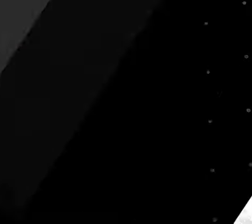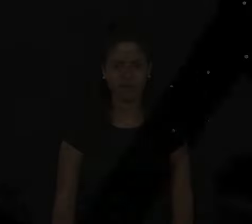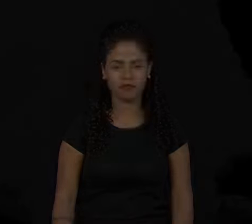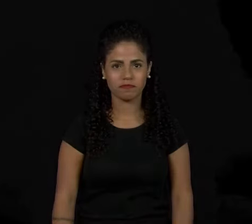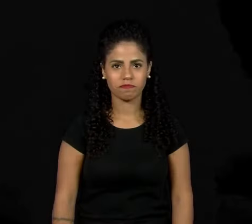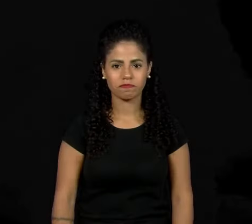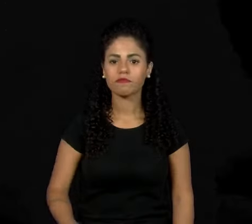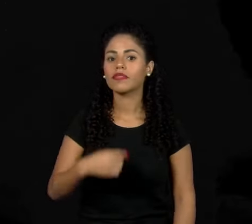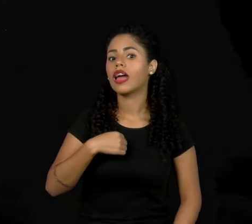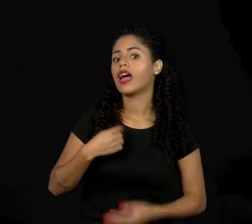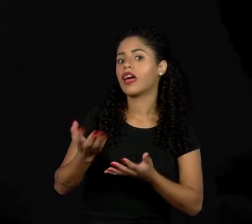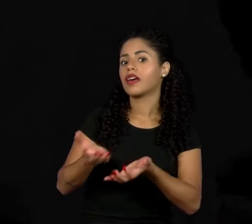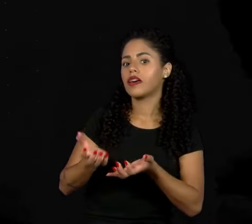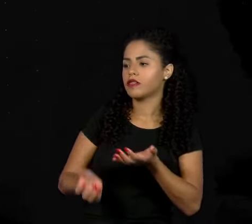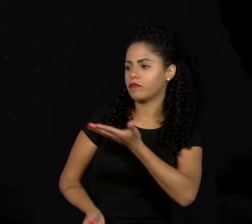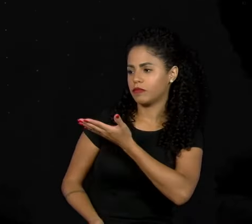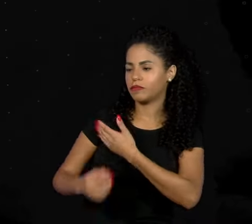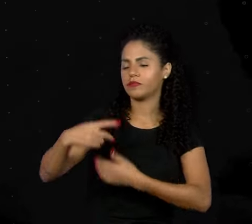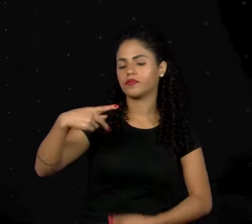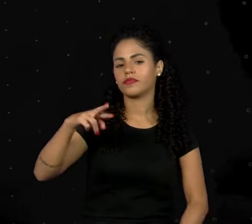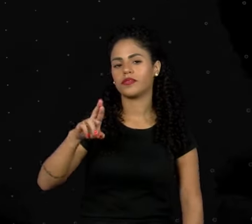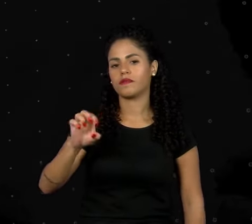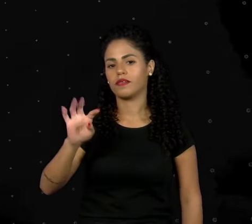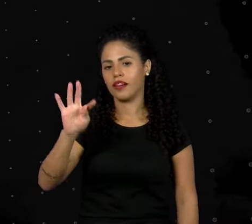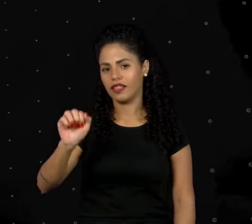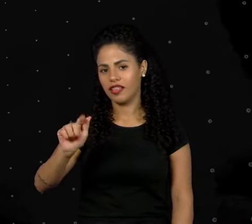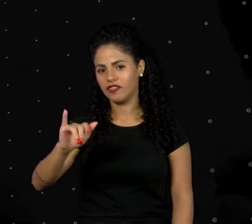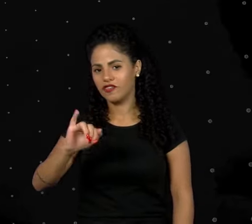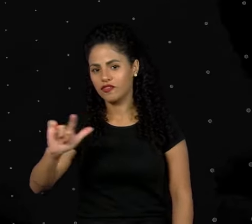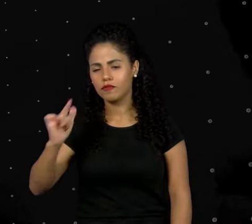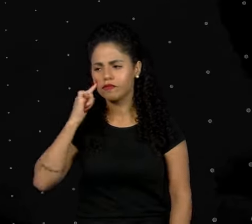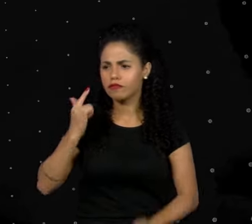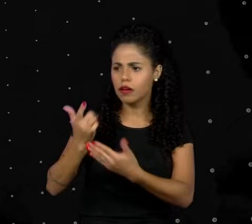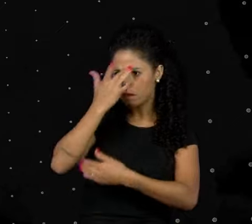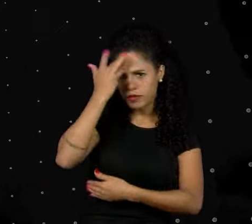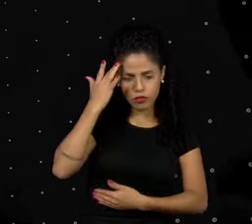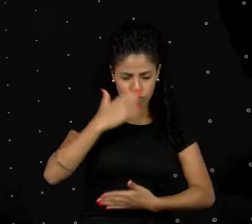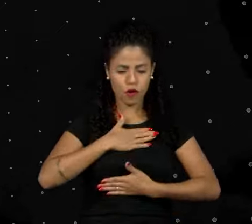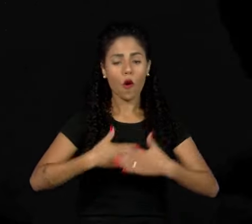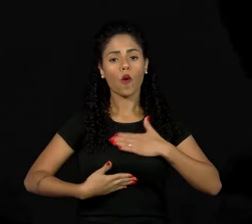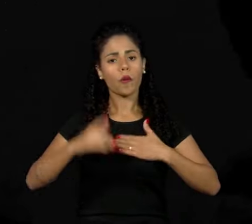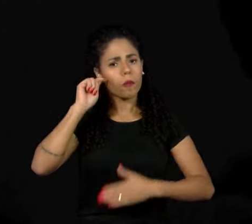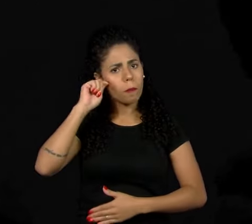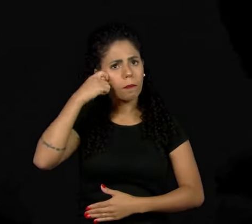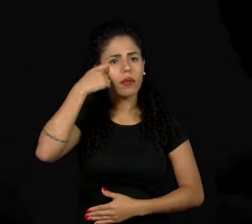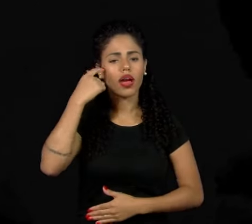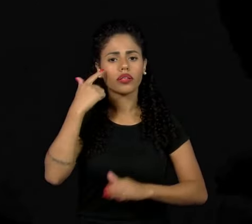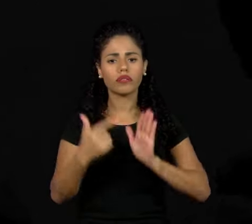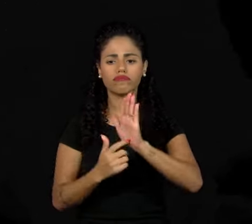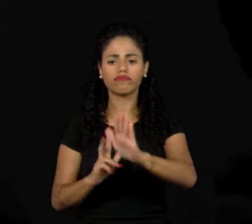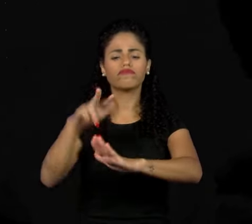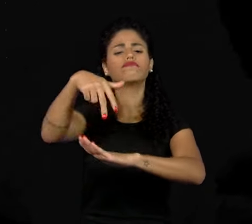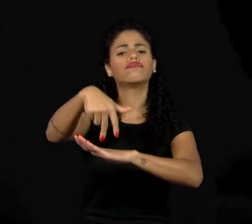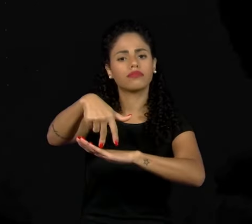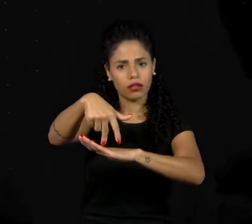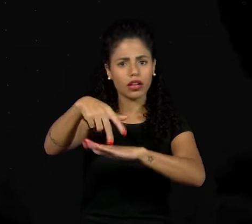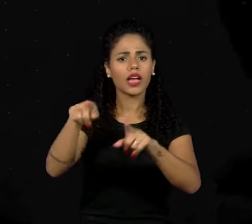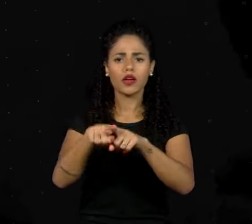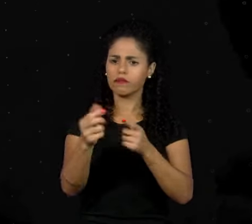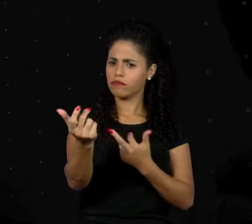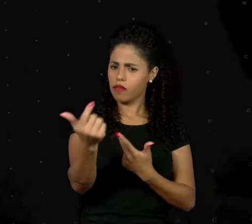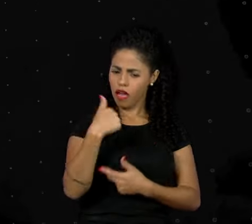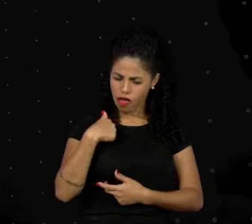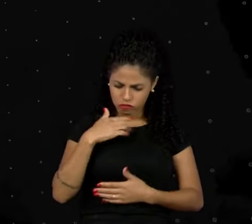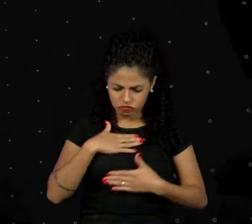Eu quero citar a Preta Gil, que foi uma pessoa que falou de corpo abertamente e que se colocou num lugar de, cara, eu tô bem comigo